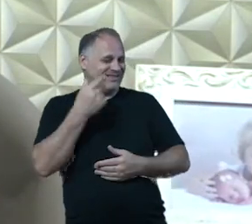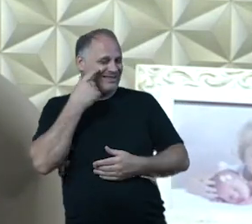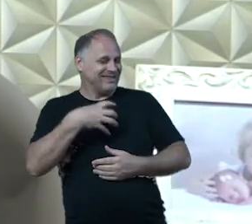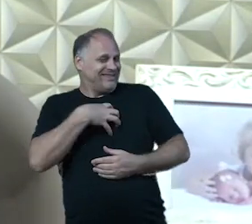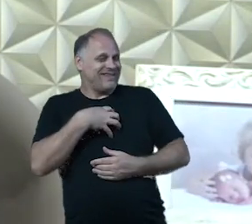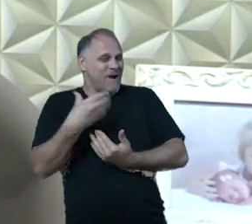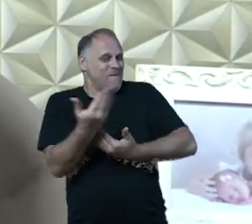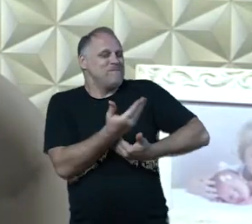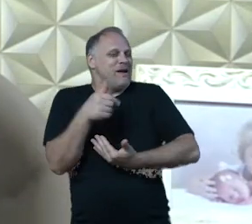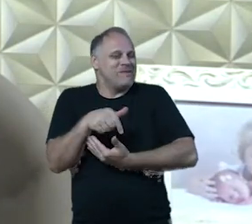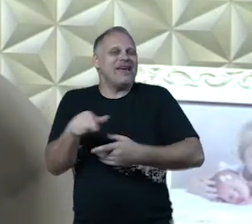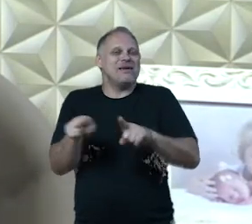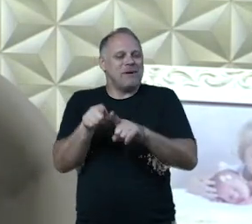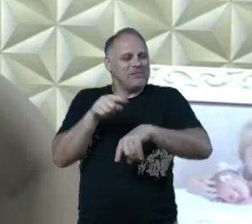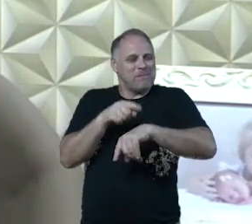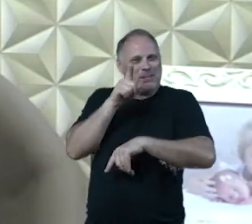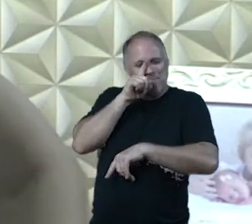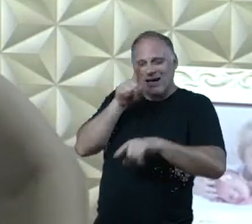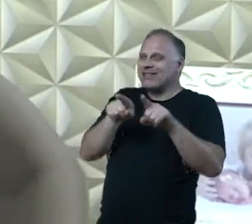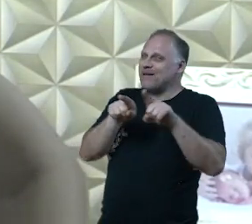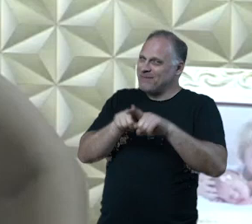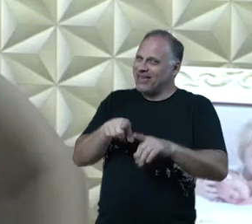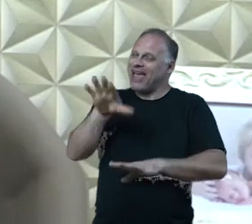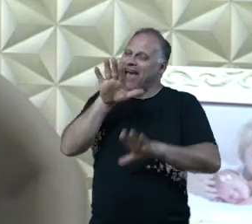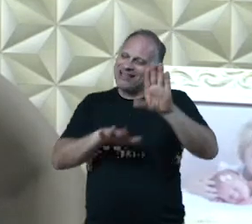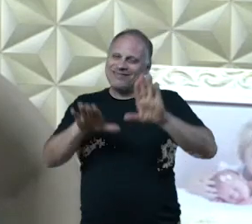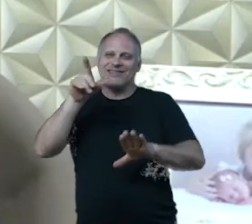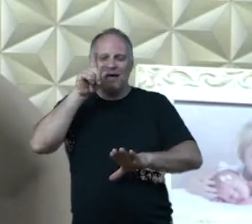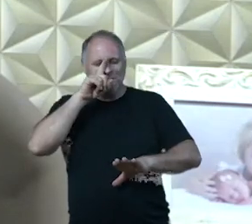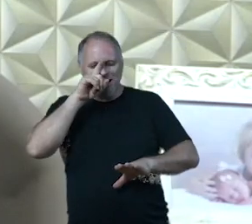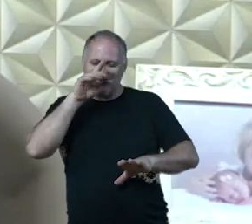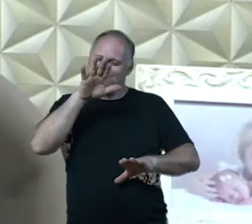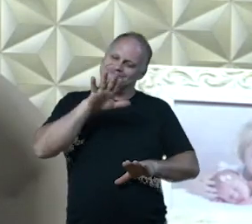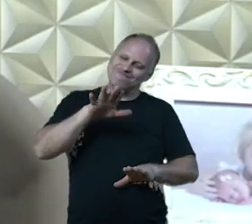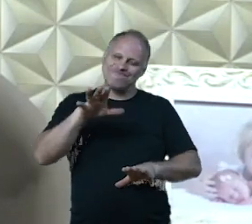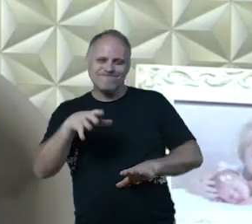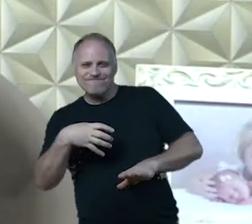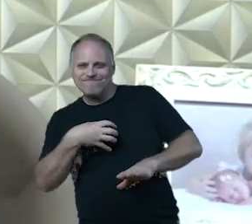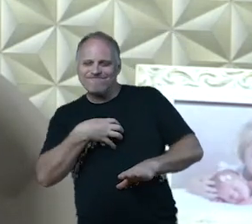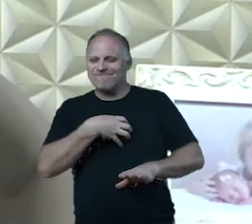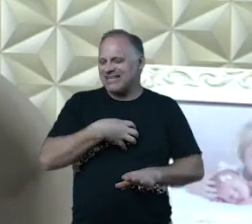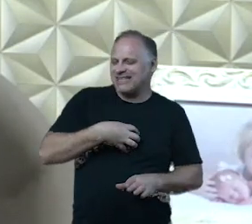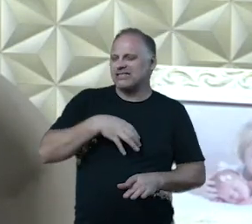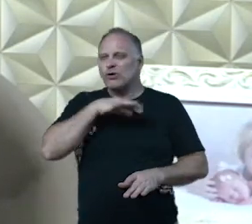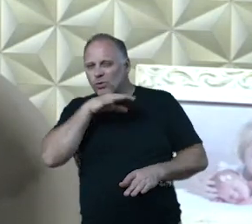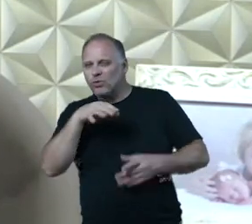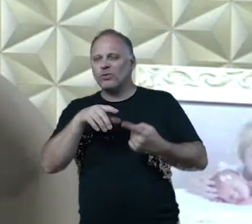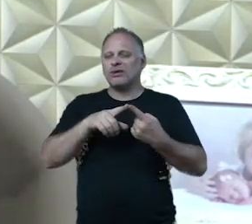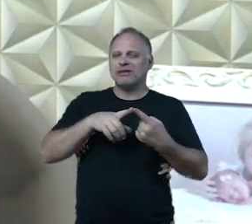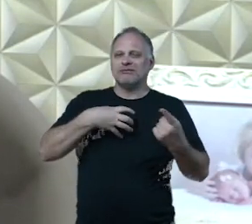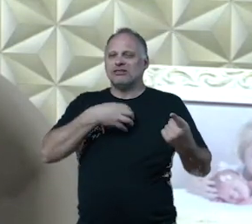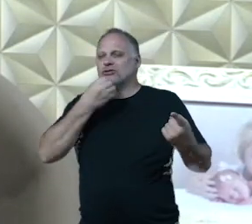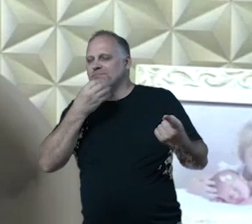bebê, inclusive o tempo da mãe também. Uma mãe que, às vezes, está no puerpério, que a gente sabe que